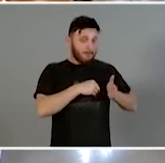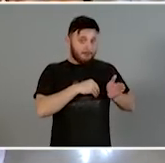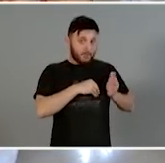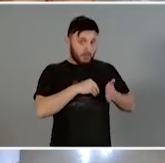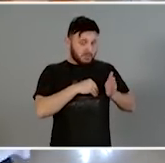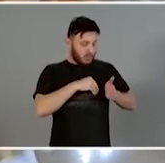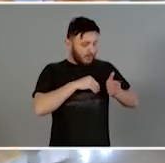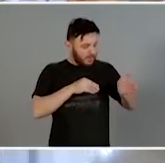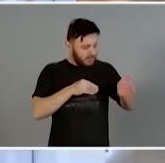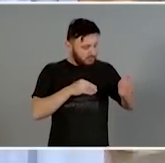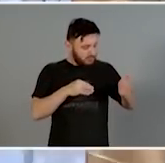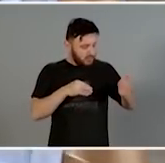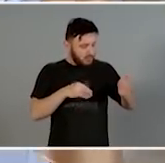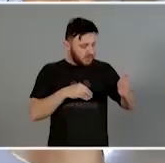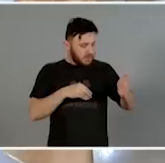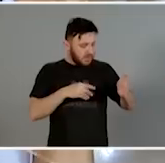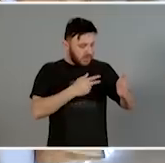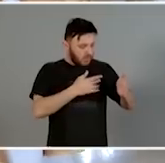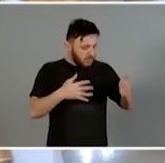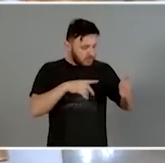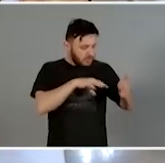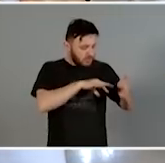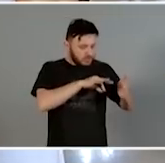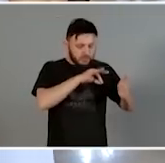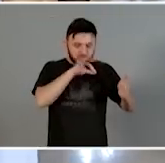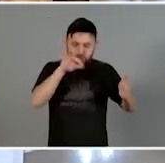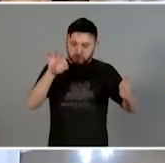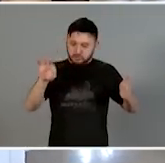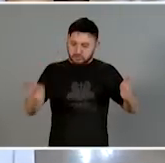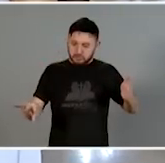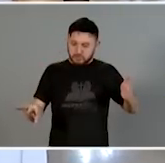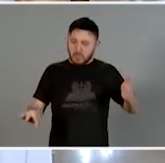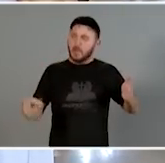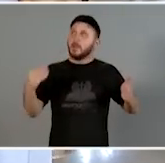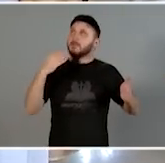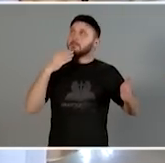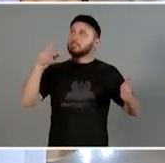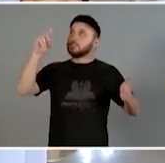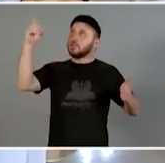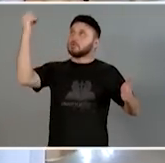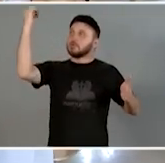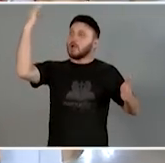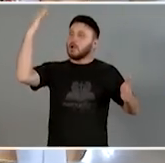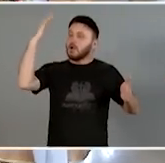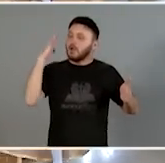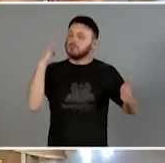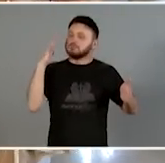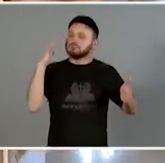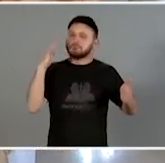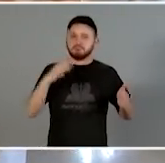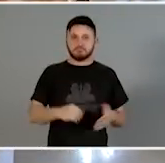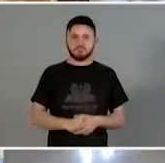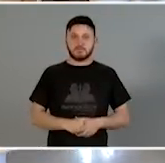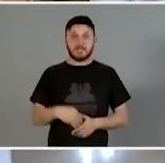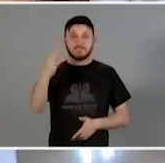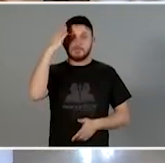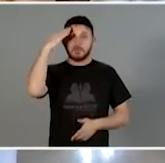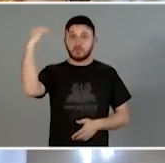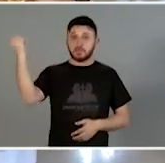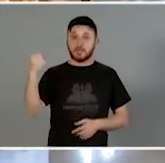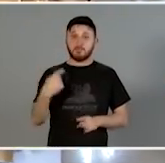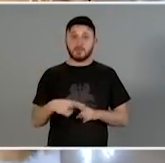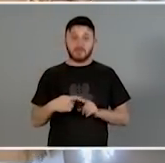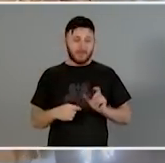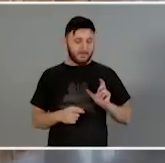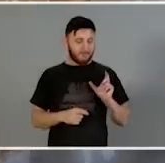o discernimento de Deus, porque não é tão simples assim. Essas palavras, elas aparecem